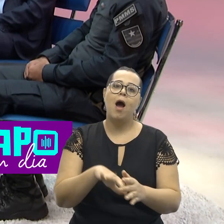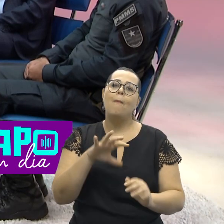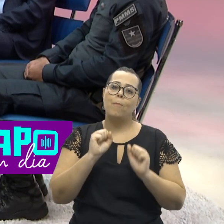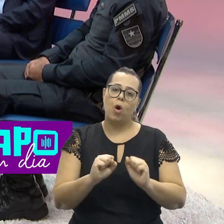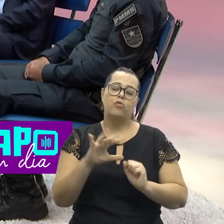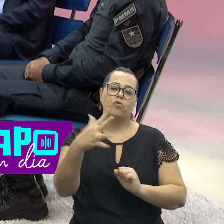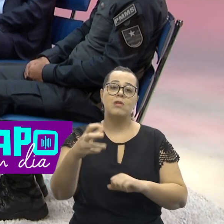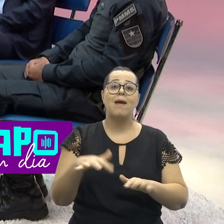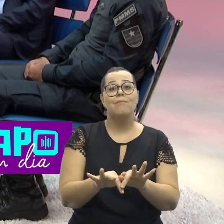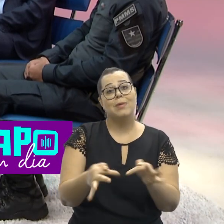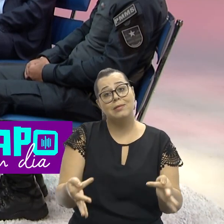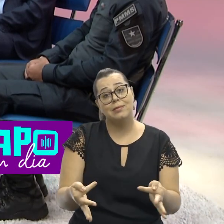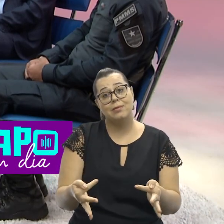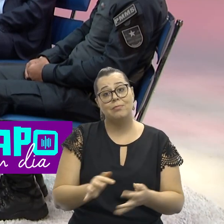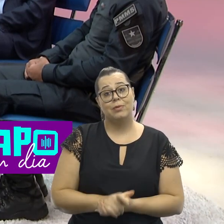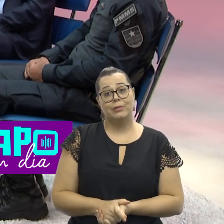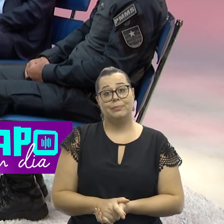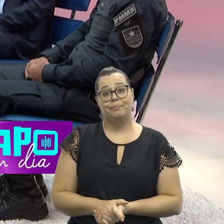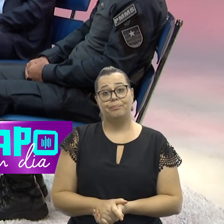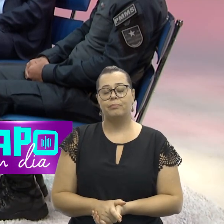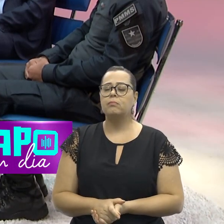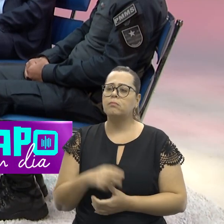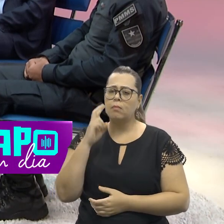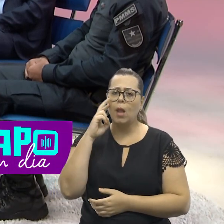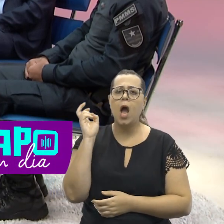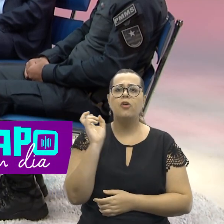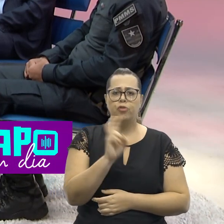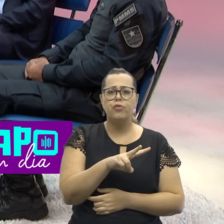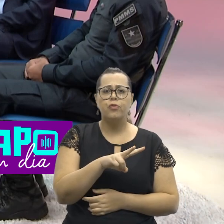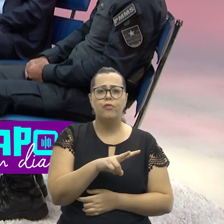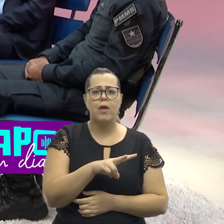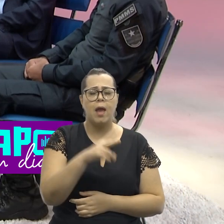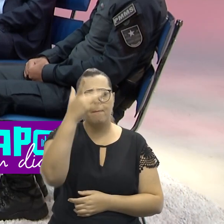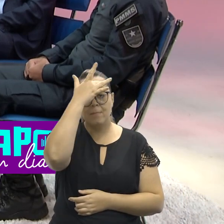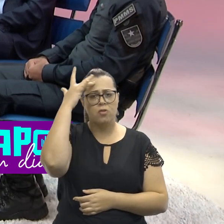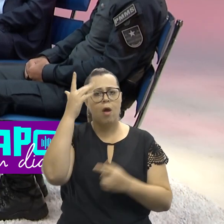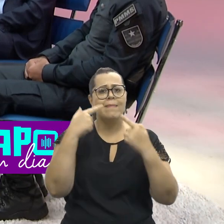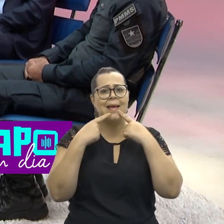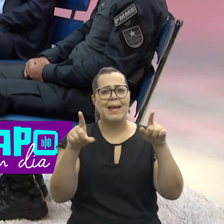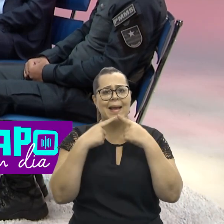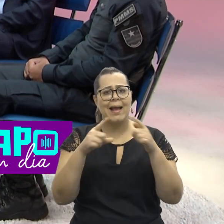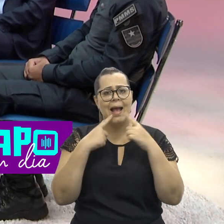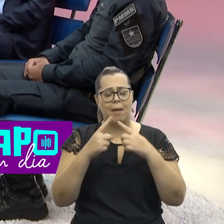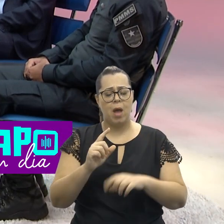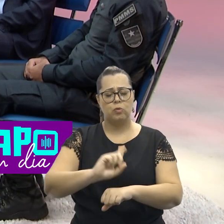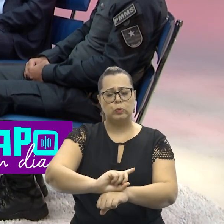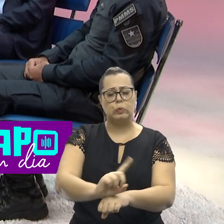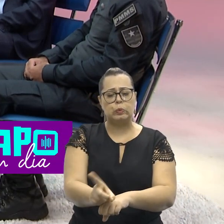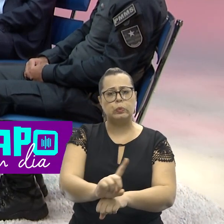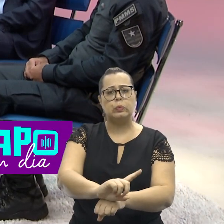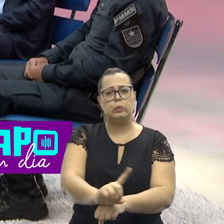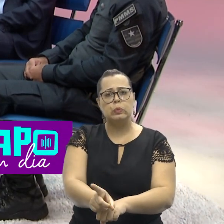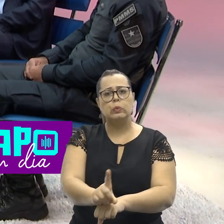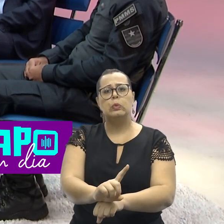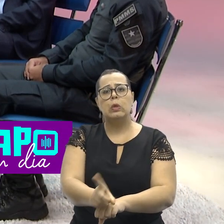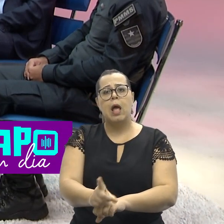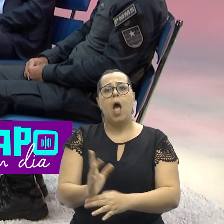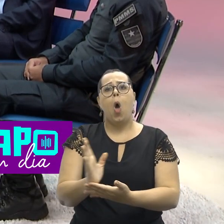nas vias até reclamando se você está andando naquela velocidade Exato. que é a permitida, buzinando atrás,